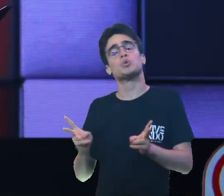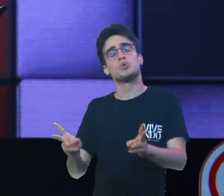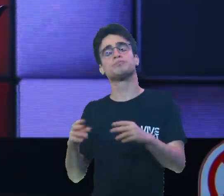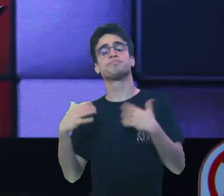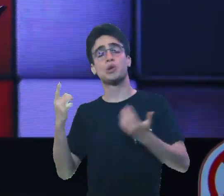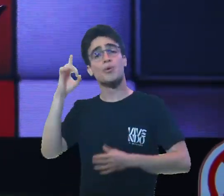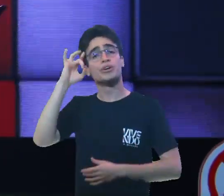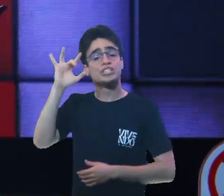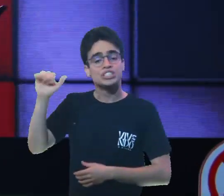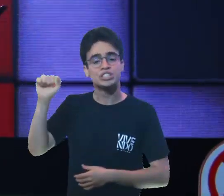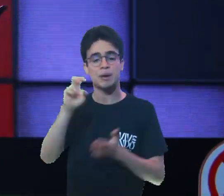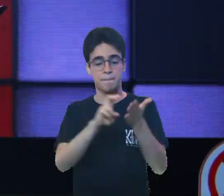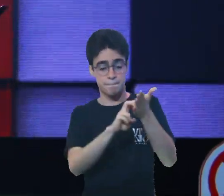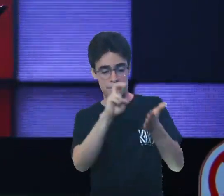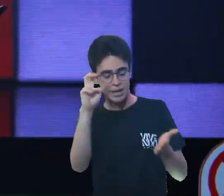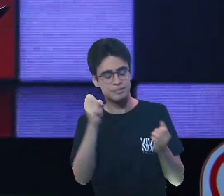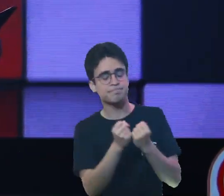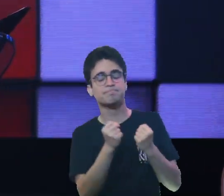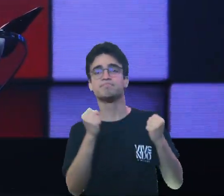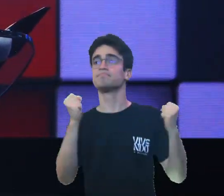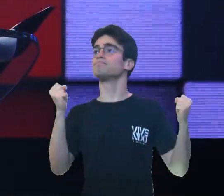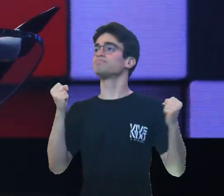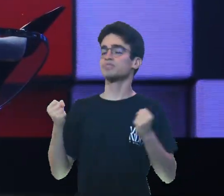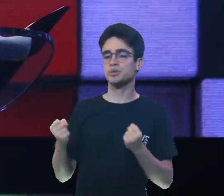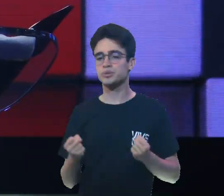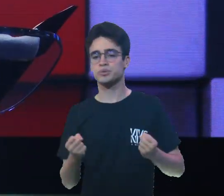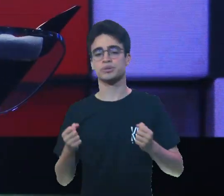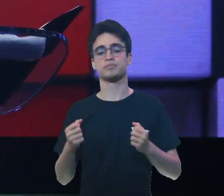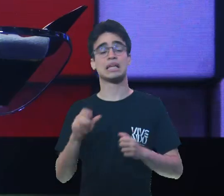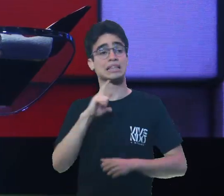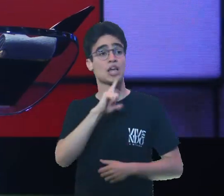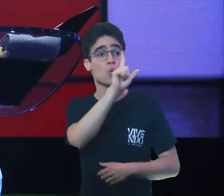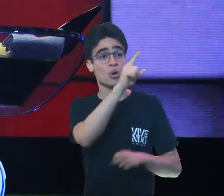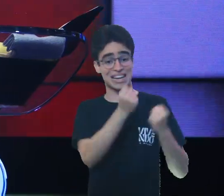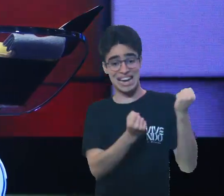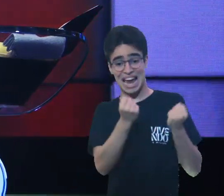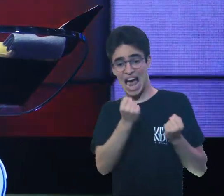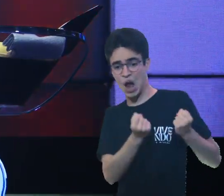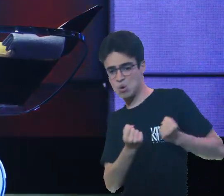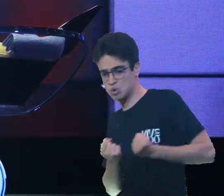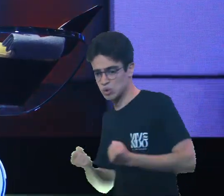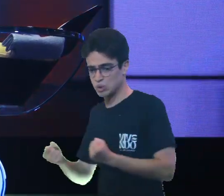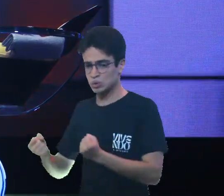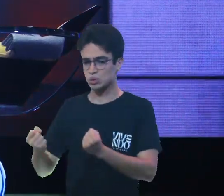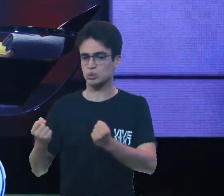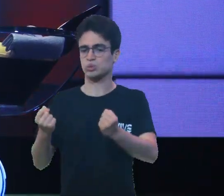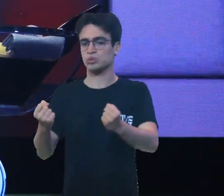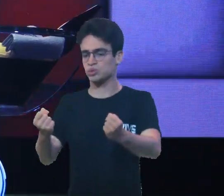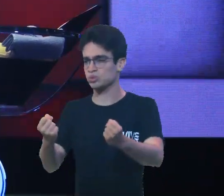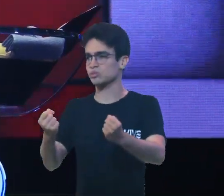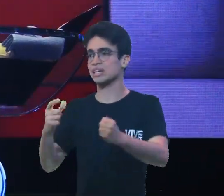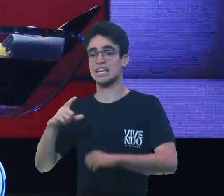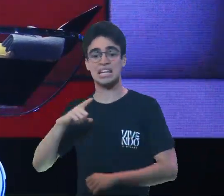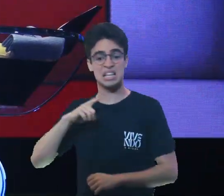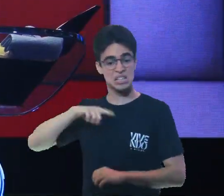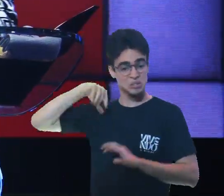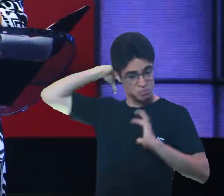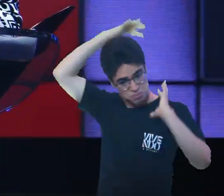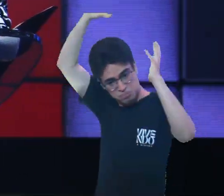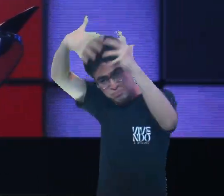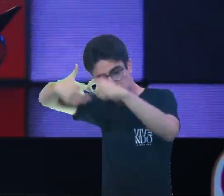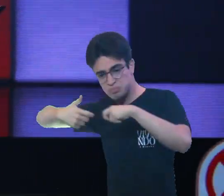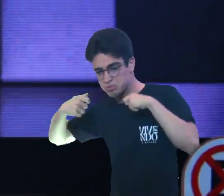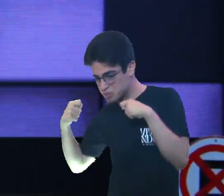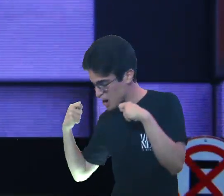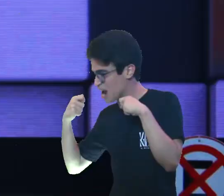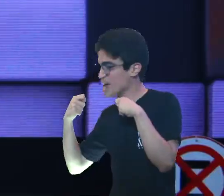de casa, um carro para próximo a ele, o rosto dele é fechado por um tecido e ele é colocado